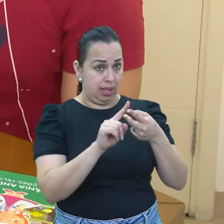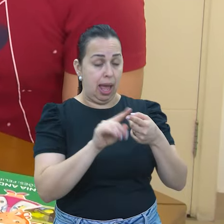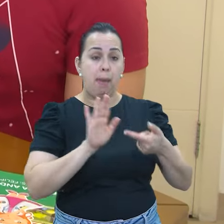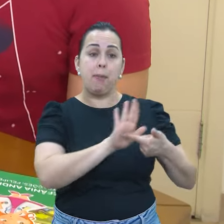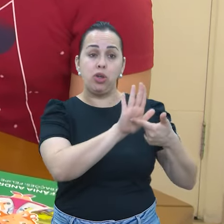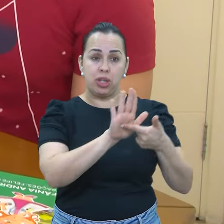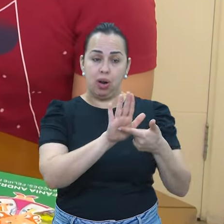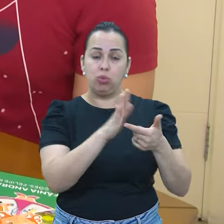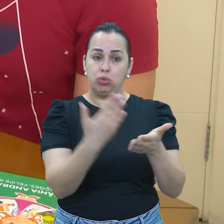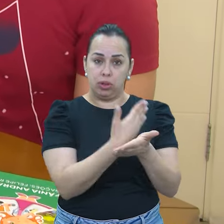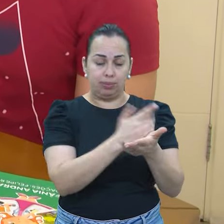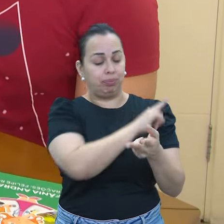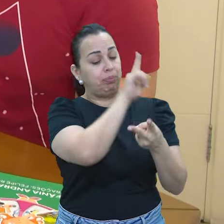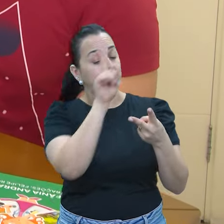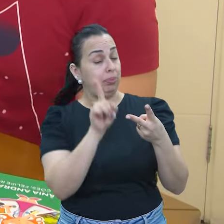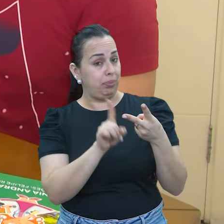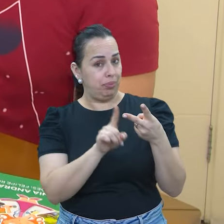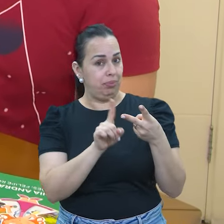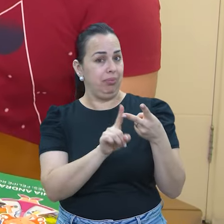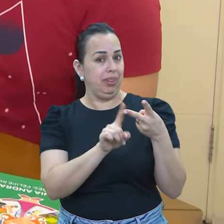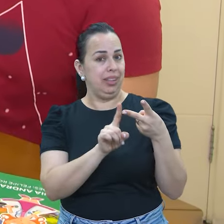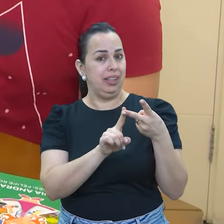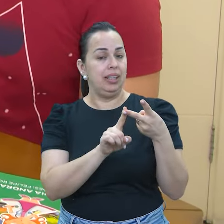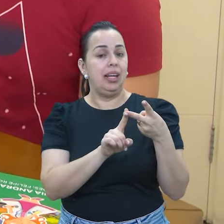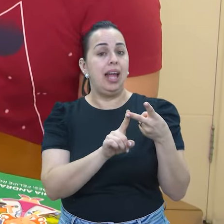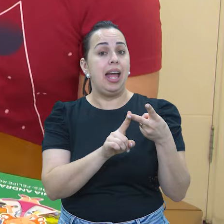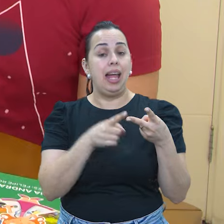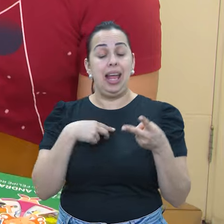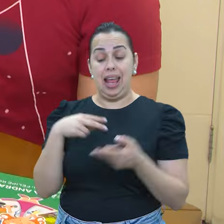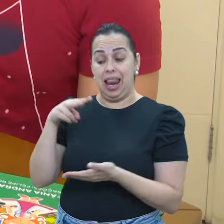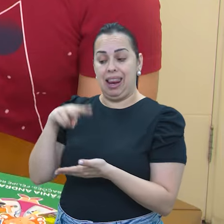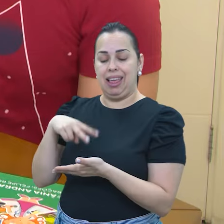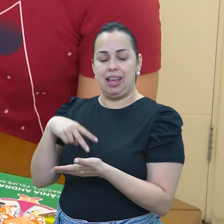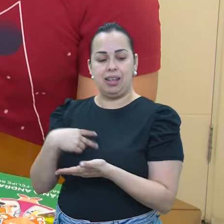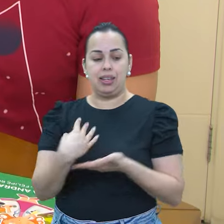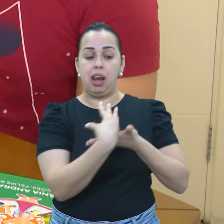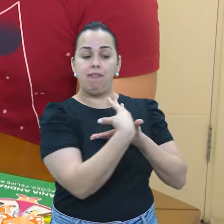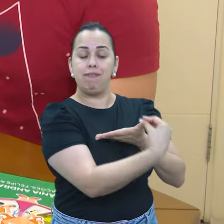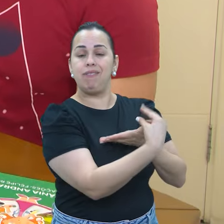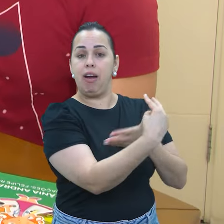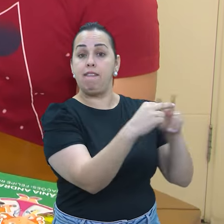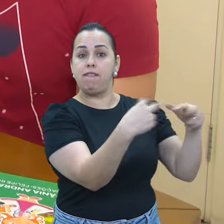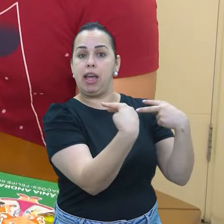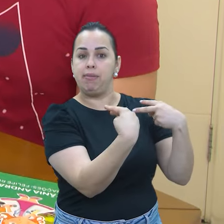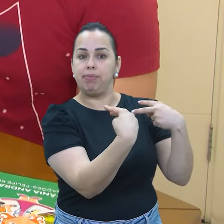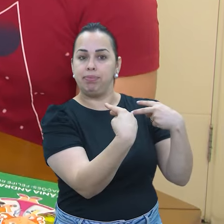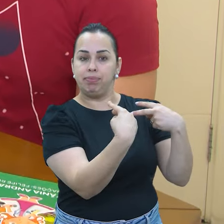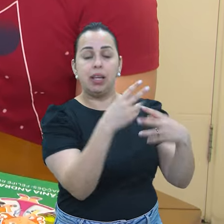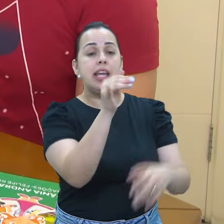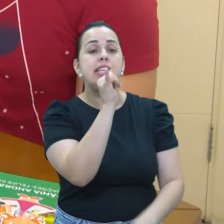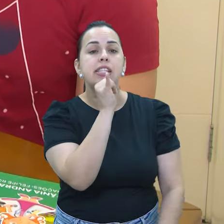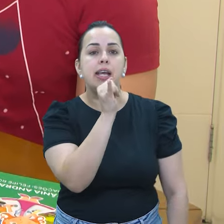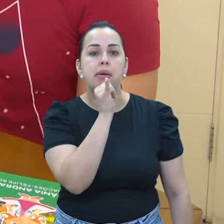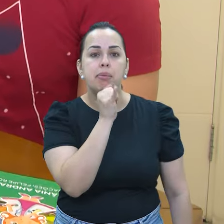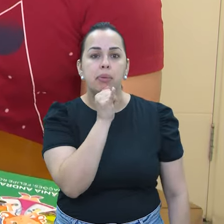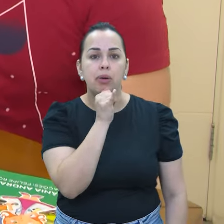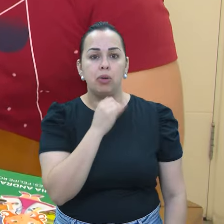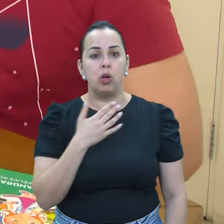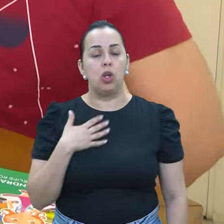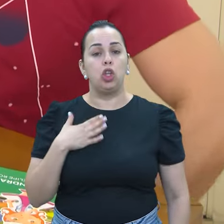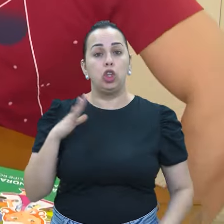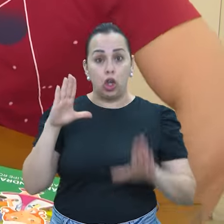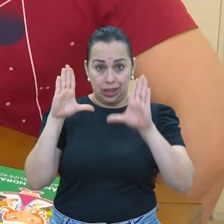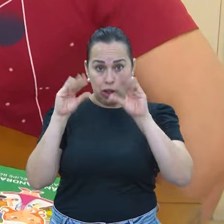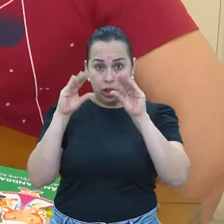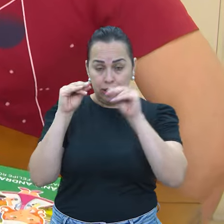gente precisa. Então, como eu disse, uma das vertentes é apresentar os livros. A outra é a gente ler perto delas.